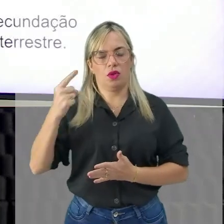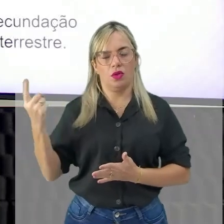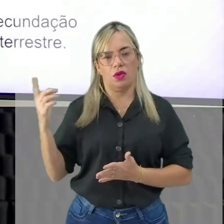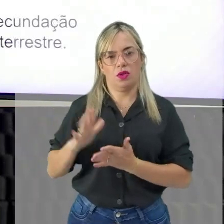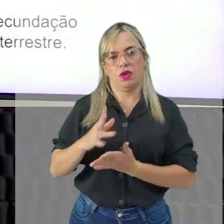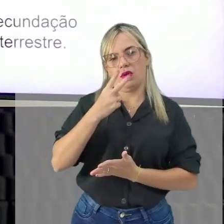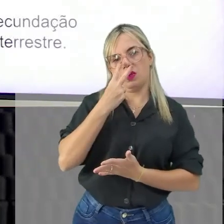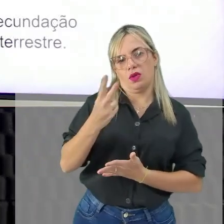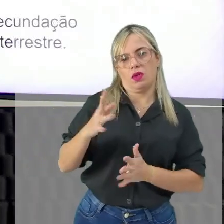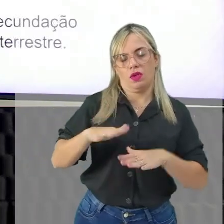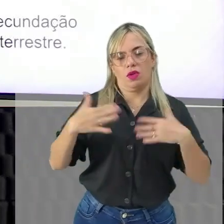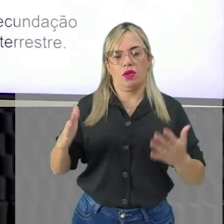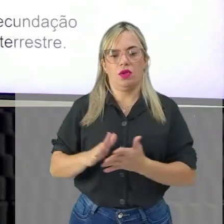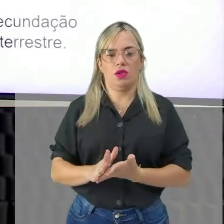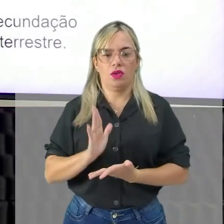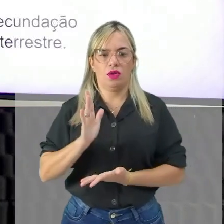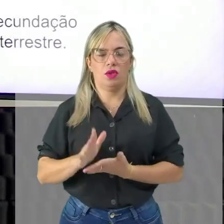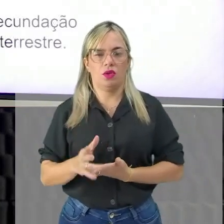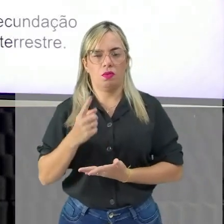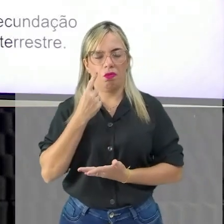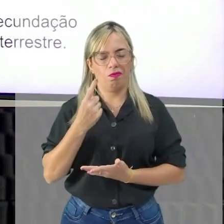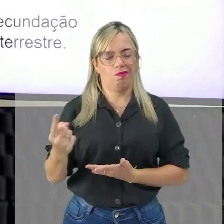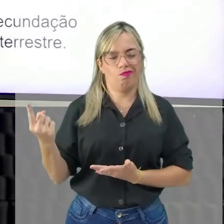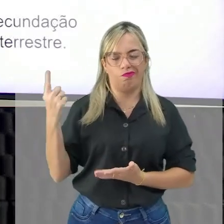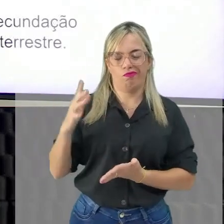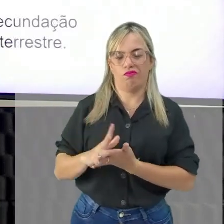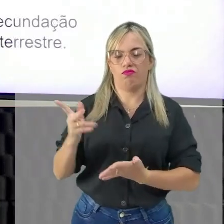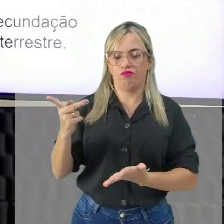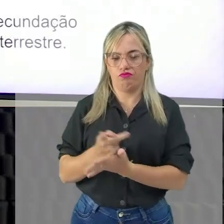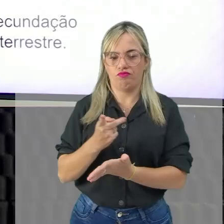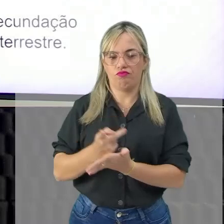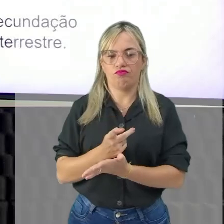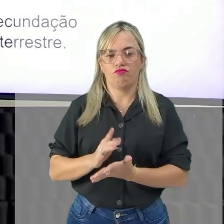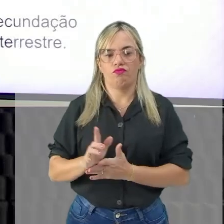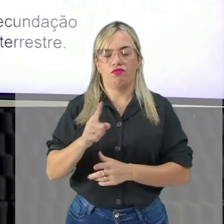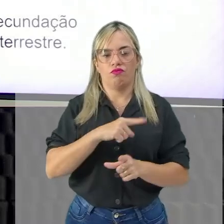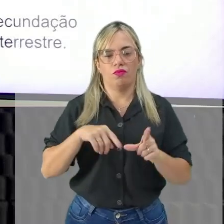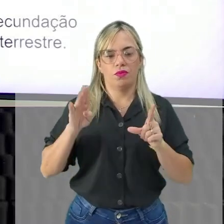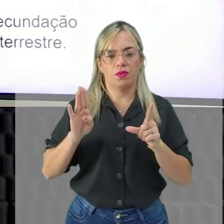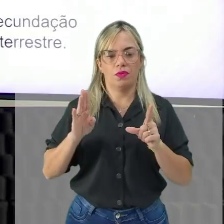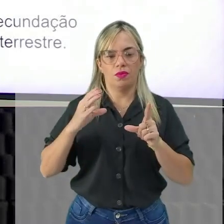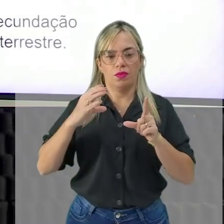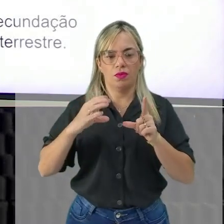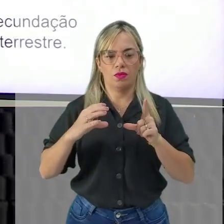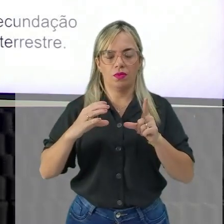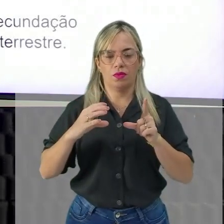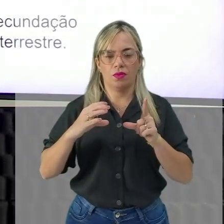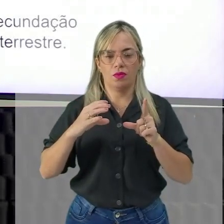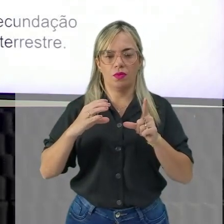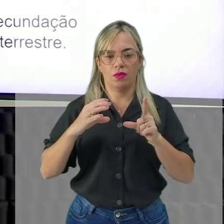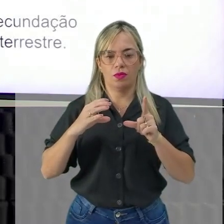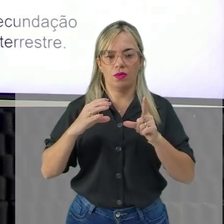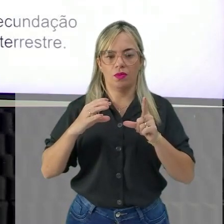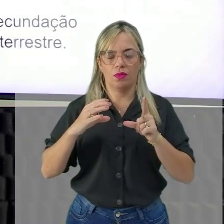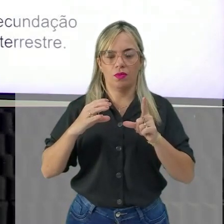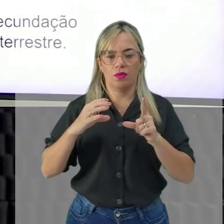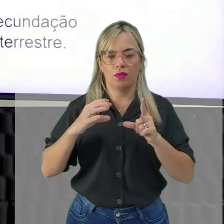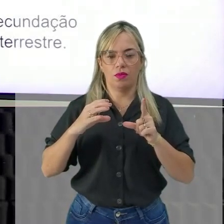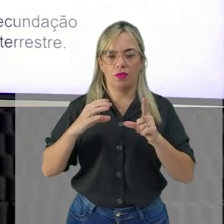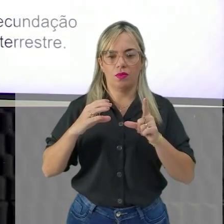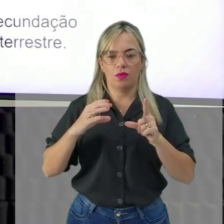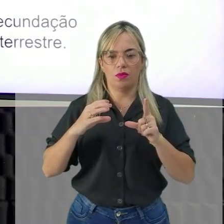que a gente já consegue enxergar aqui um equívoco, né, nessa alternativa. Cuidado parental e